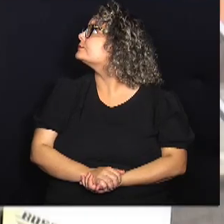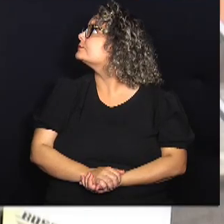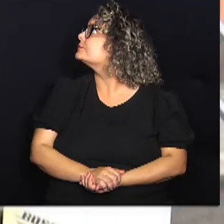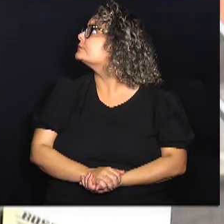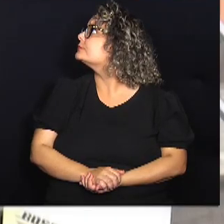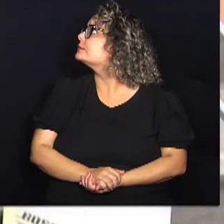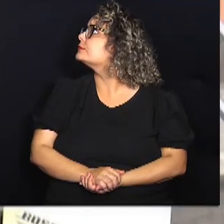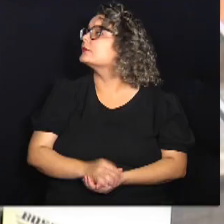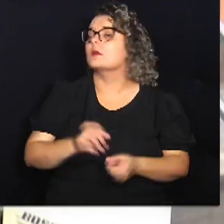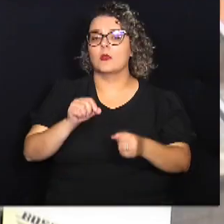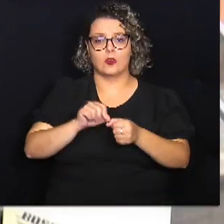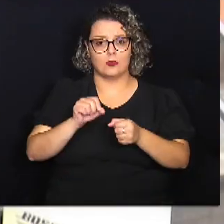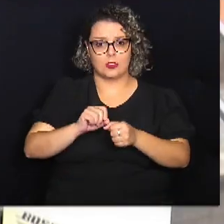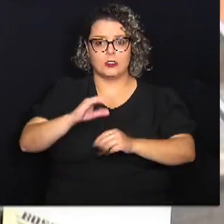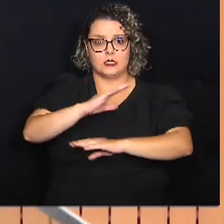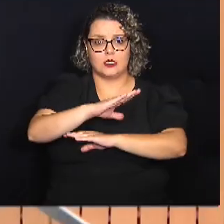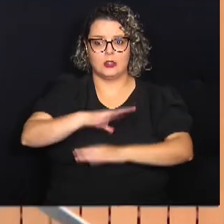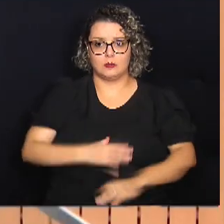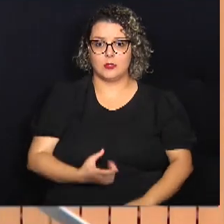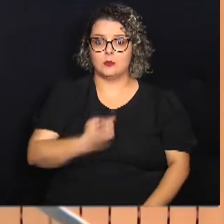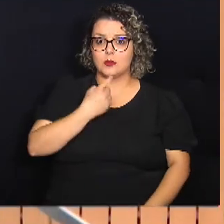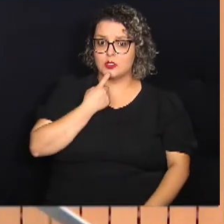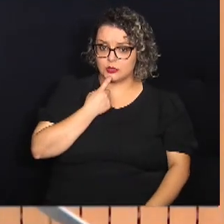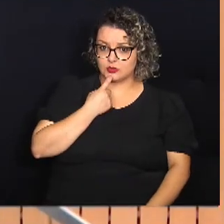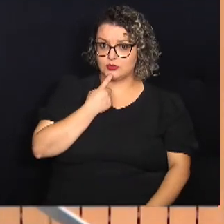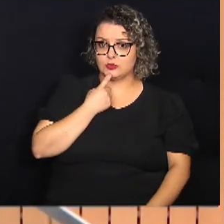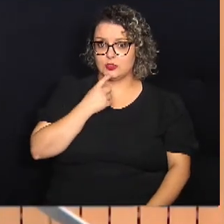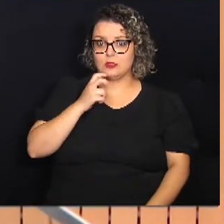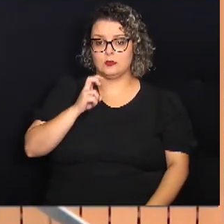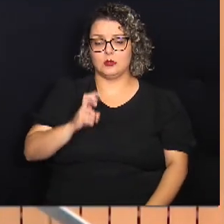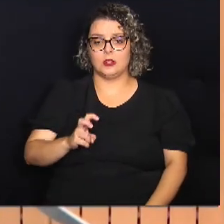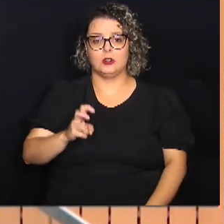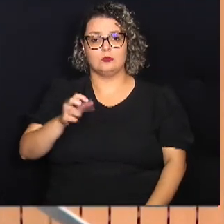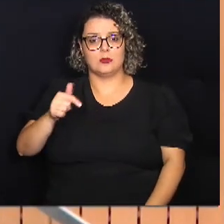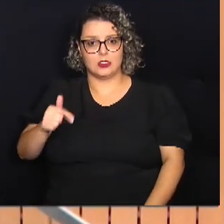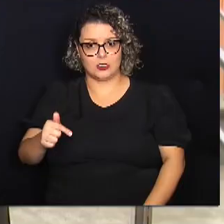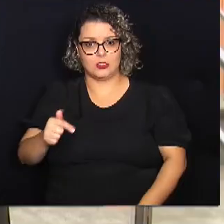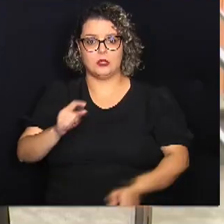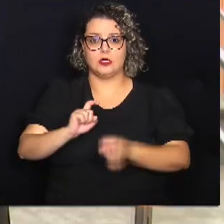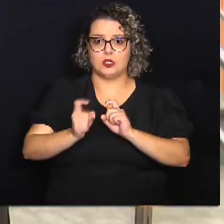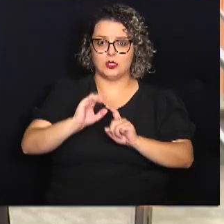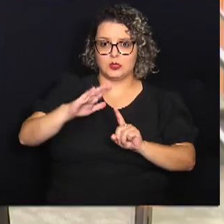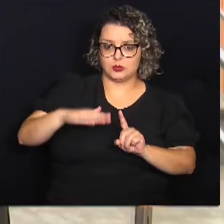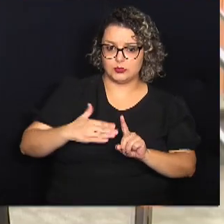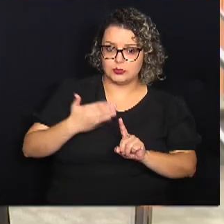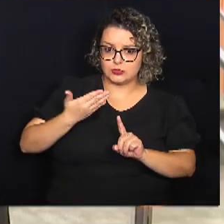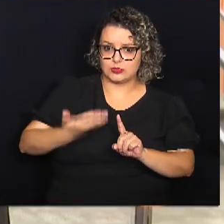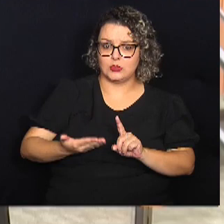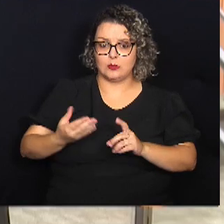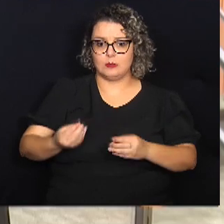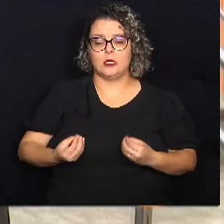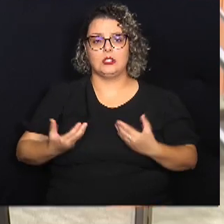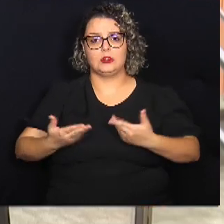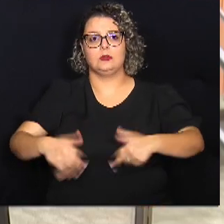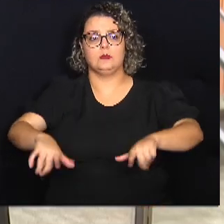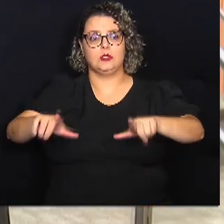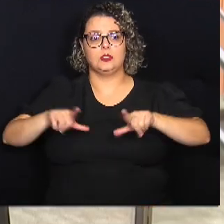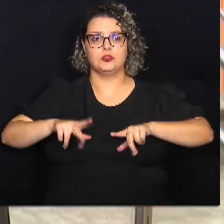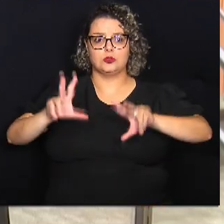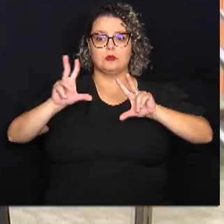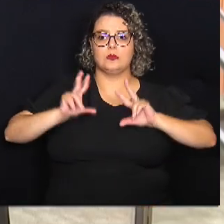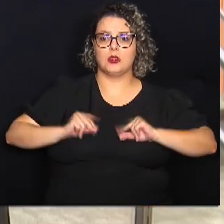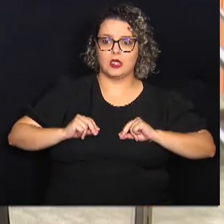Foi realizada na Câmara Municipal de Campinas a 57ª sessão solene para a entrega do Diploma de